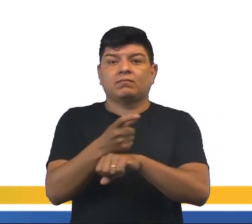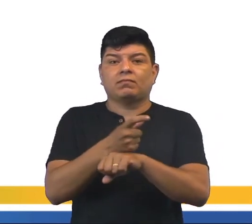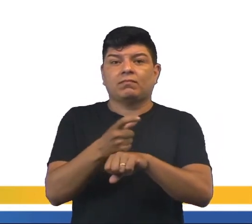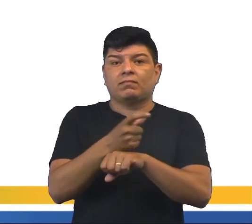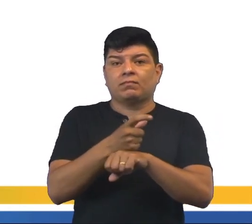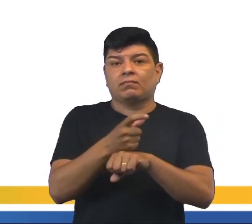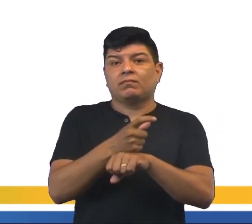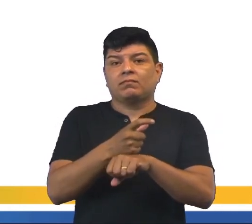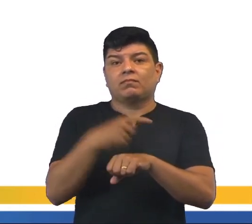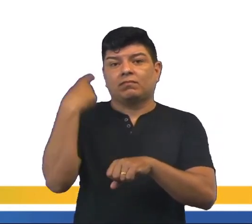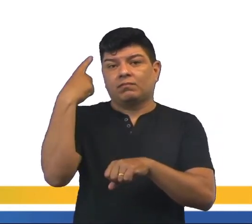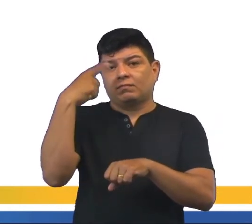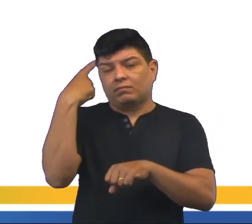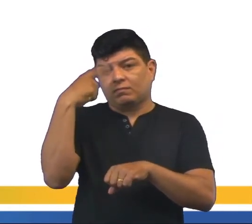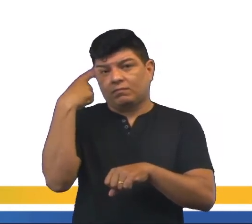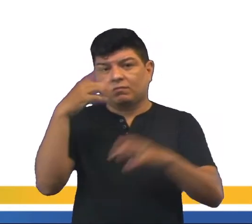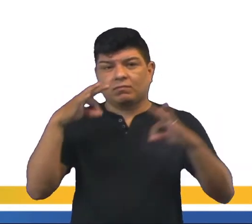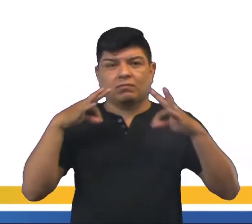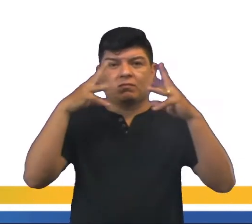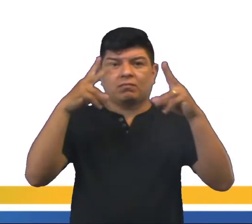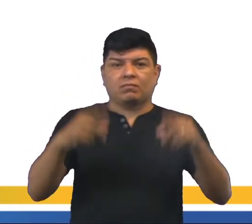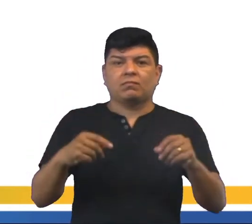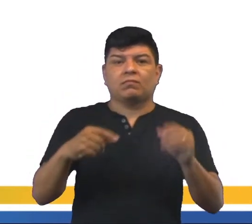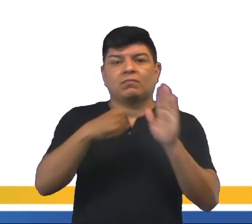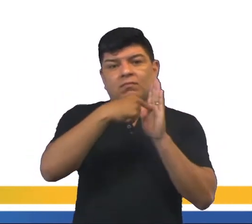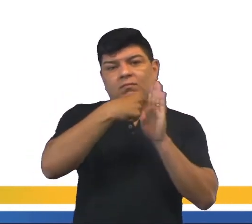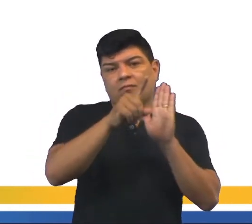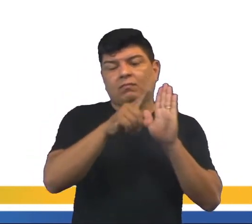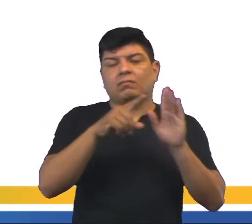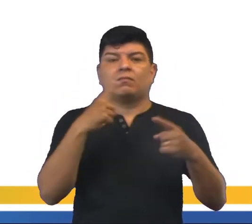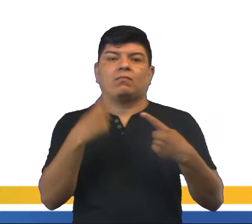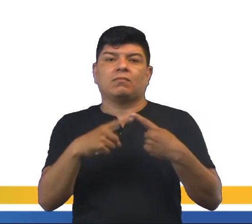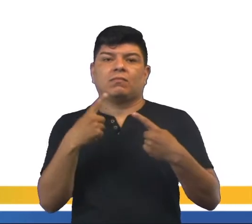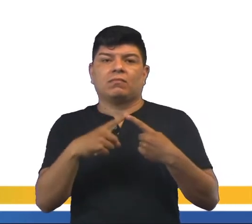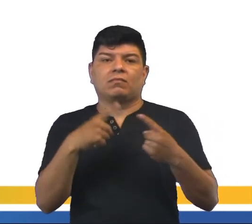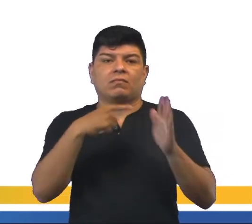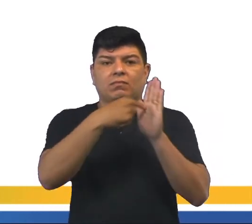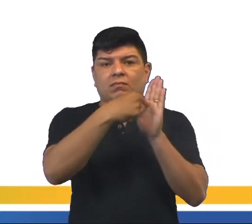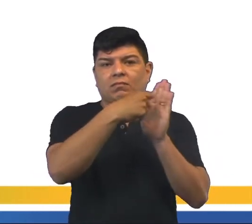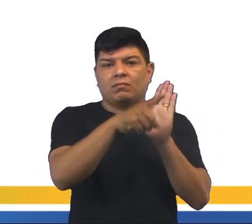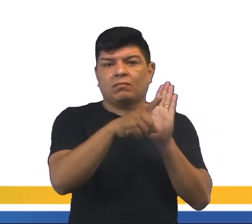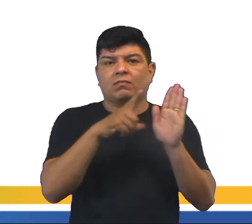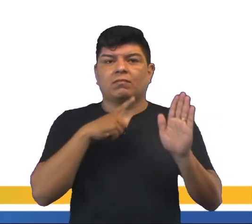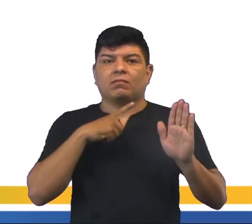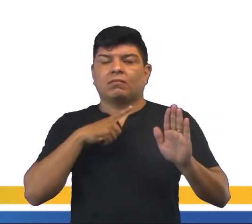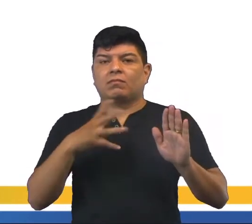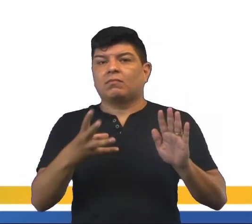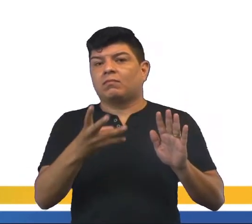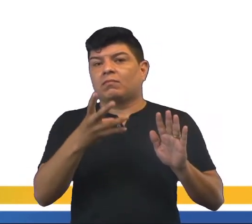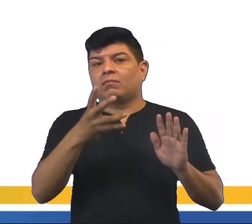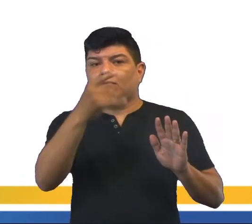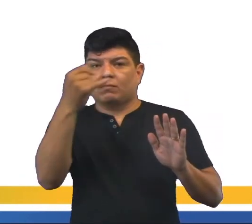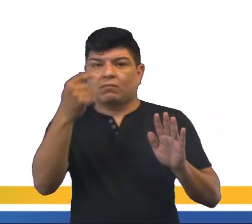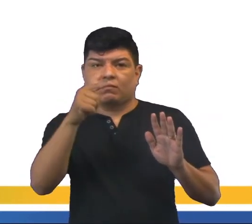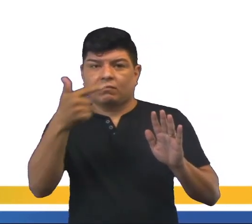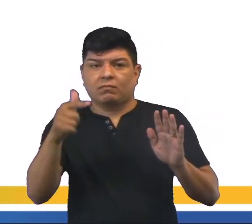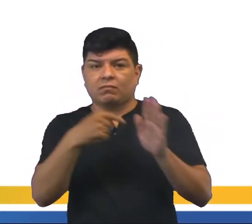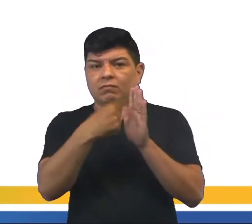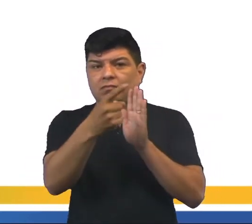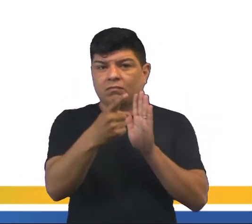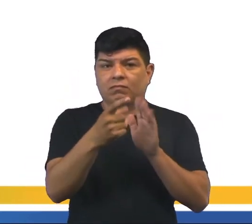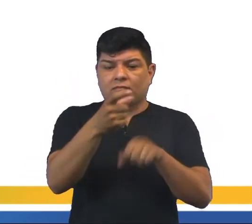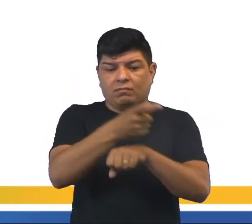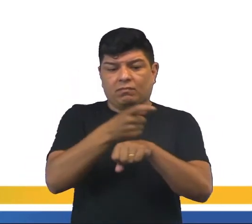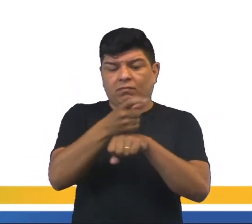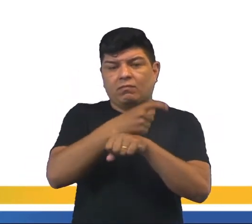da língua espanhola são todos acentuados, galerinha. Por que existe esse acento? Porque se o quanto for sem acento, ele não é mais